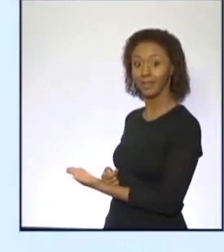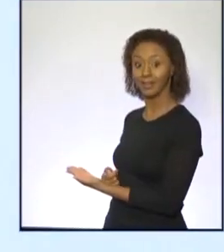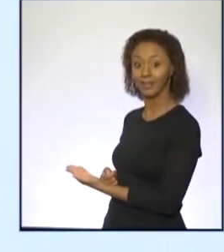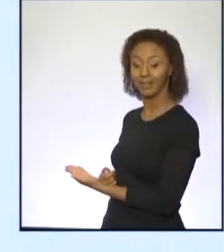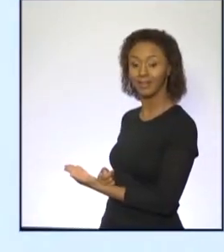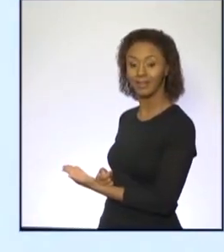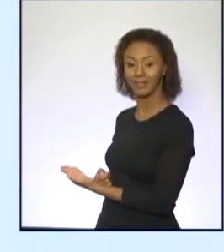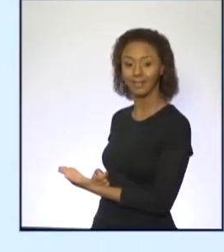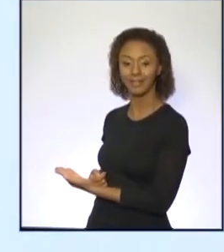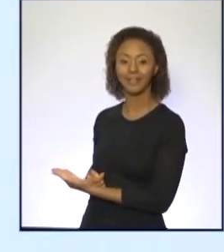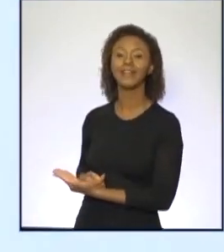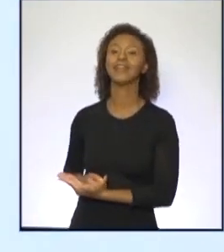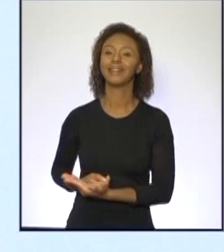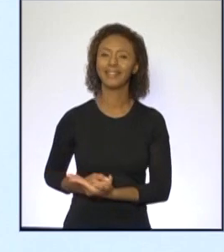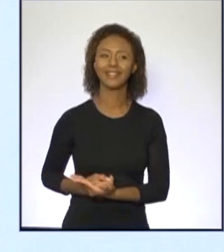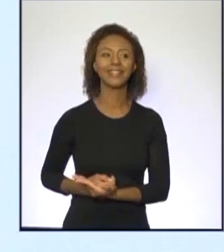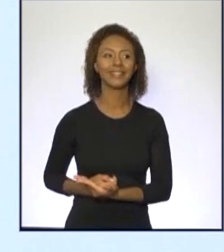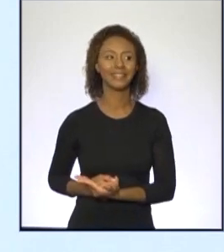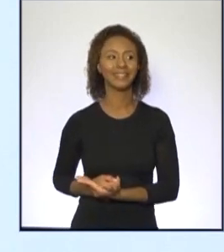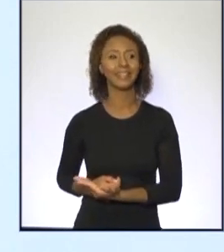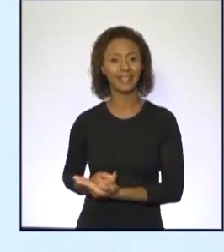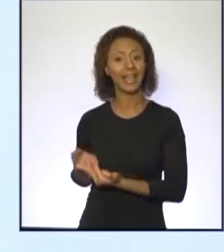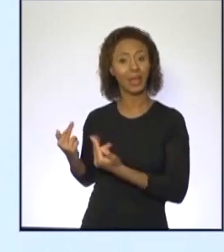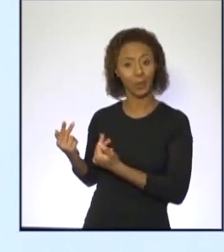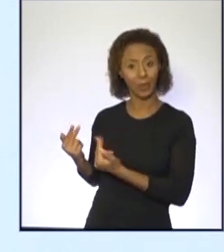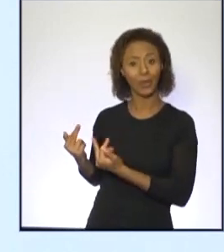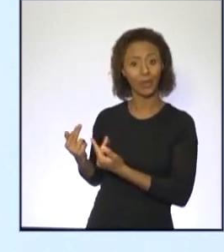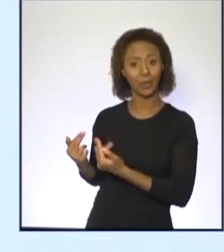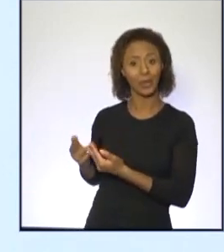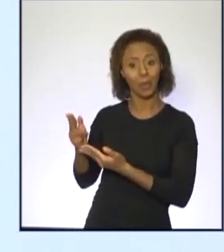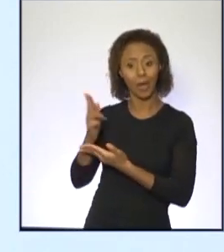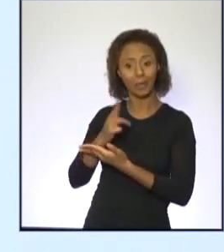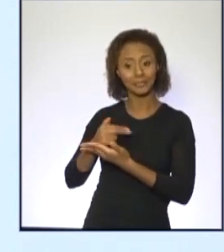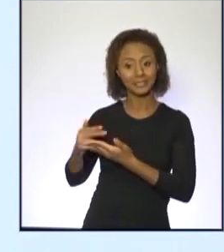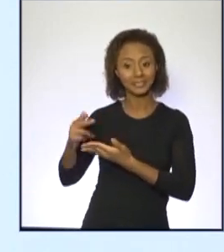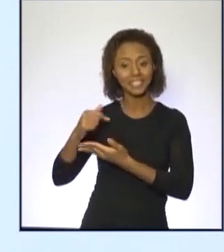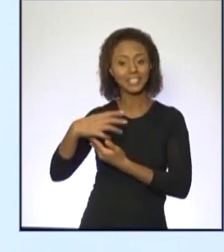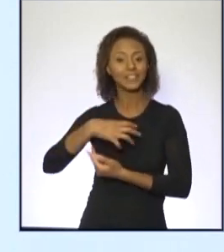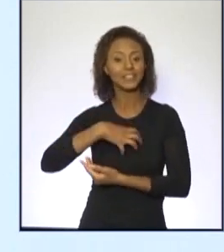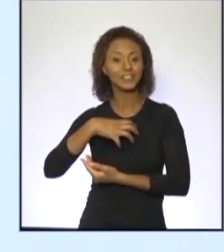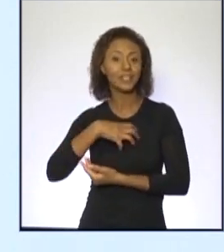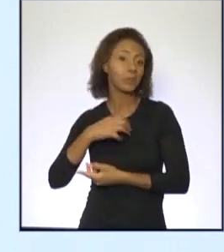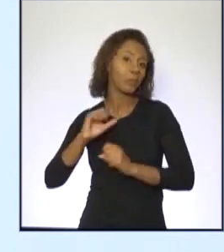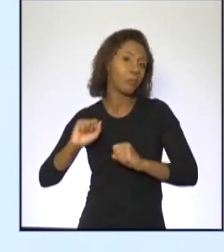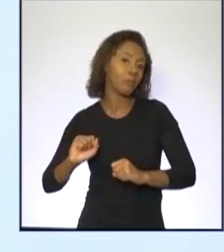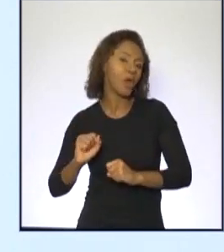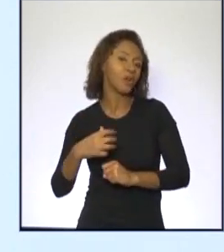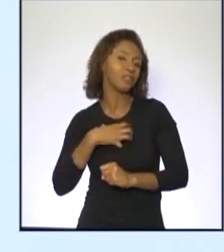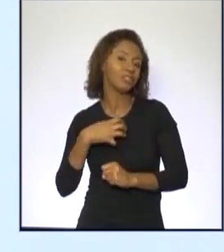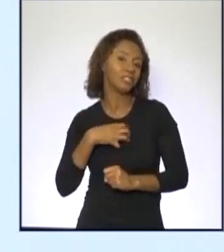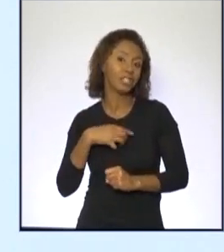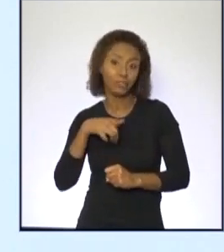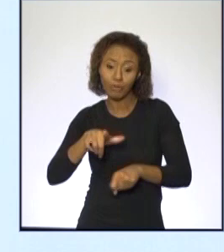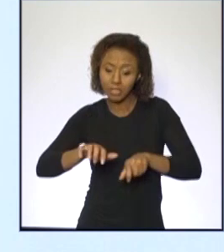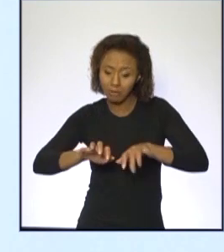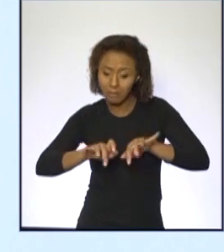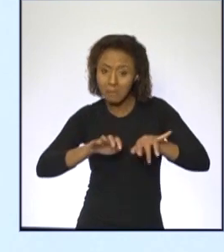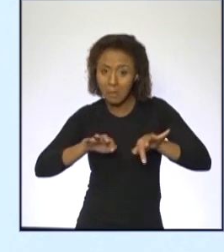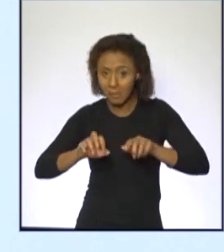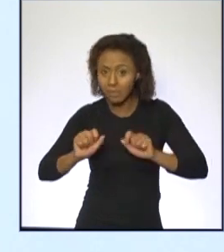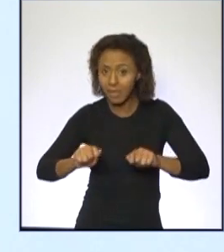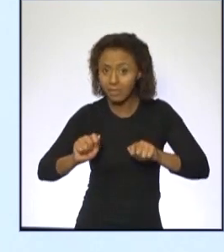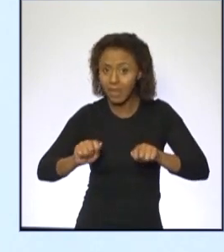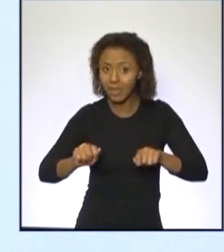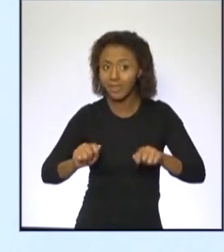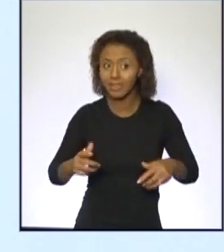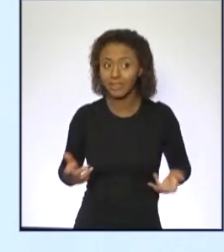né? Kátia, que você colocou do lado, você colocou aí as carinhas como elas podem ser feitas aí no teclado, né? Já que a gente não